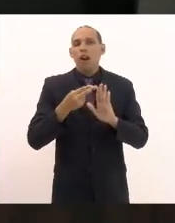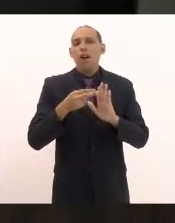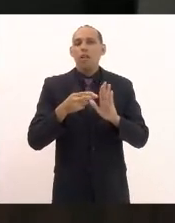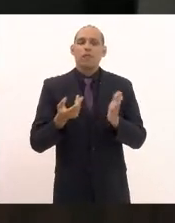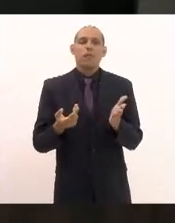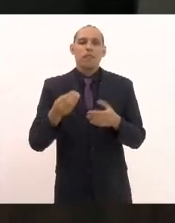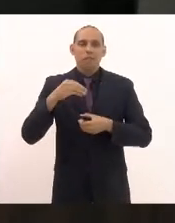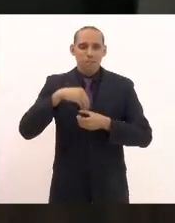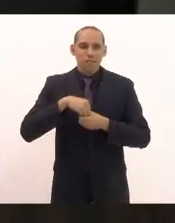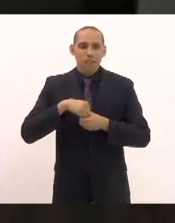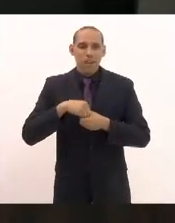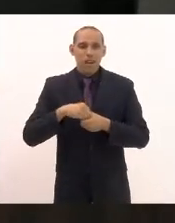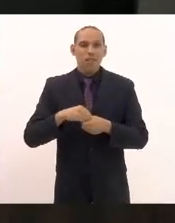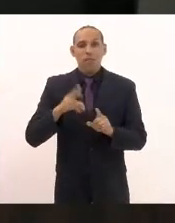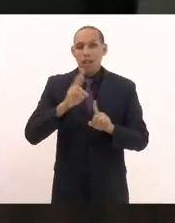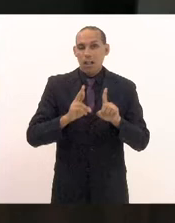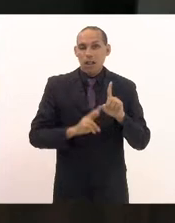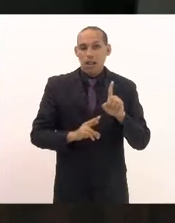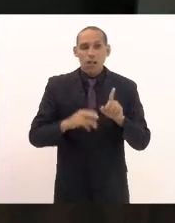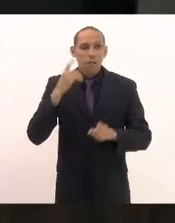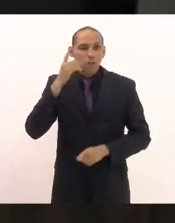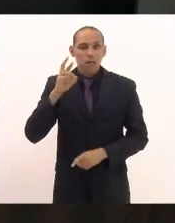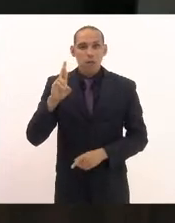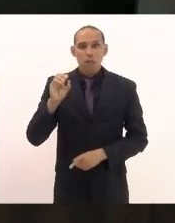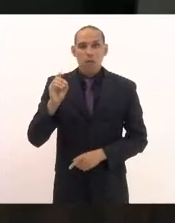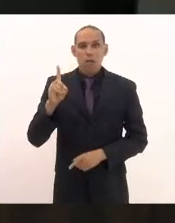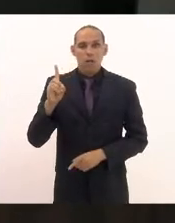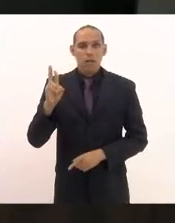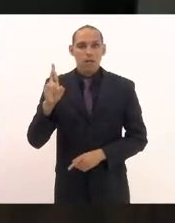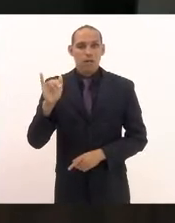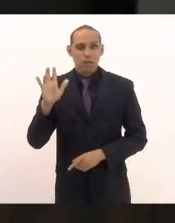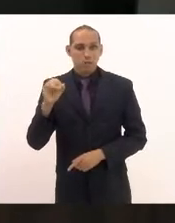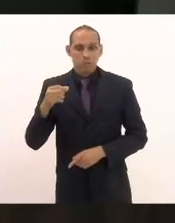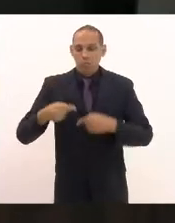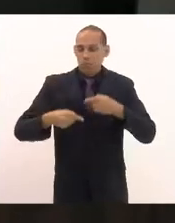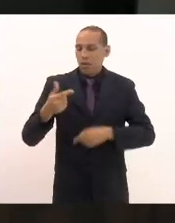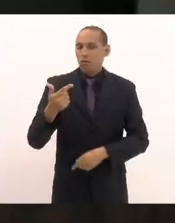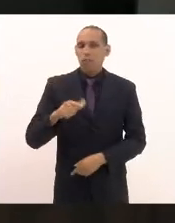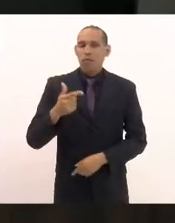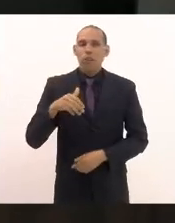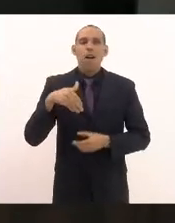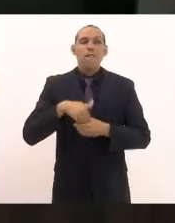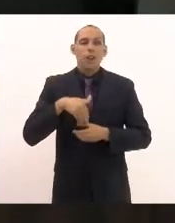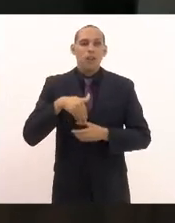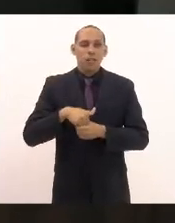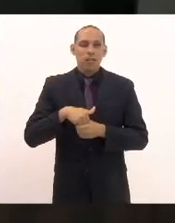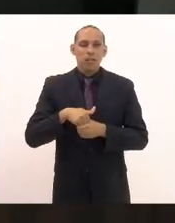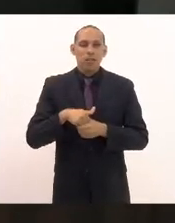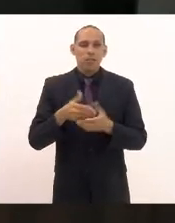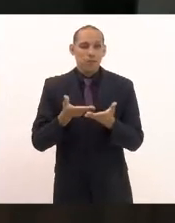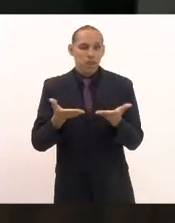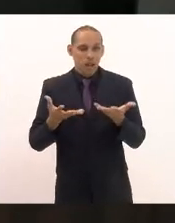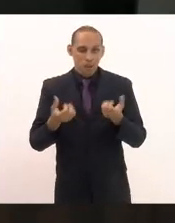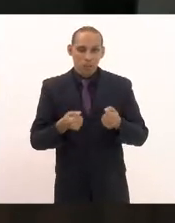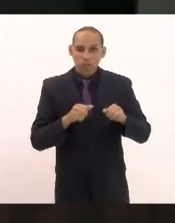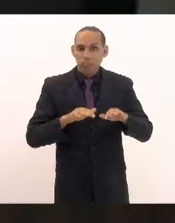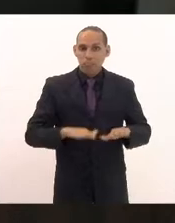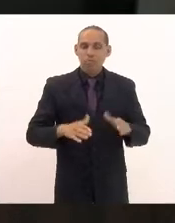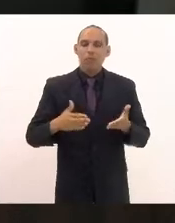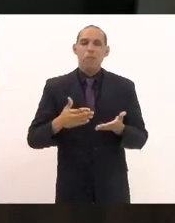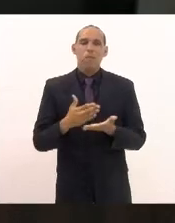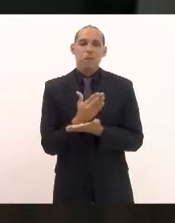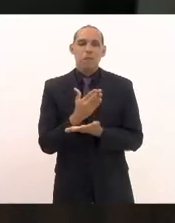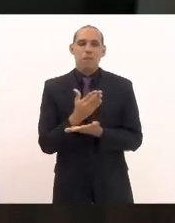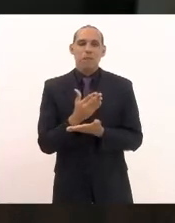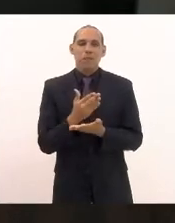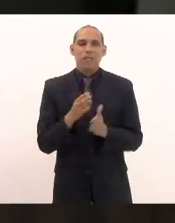Relator, deputado Rodrigo Amorim. Em discussão, não havendo que queira discutir, encerrada a discussão e votação. Os senhores que aprovam, permaneçam como estão. Aprovado.